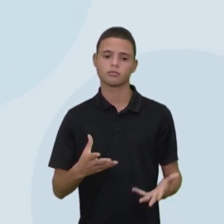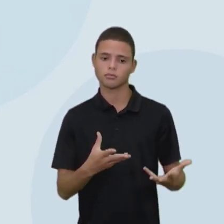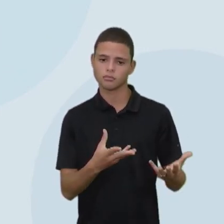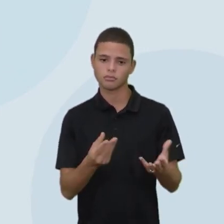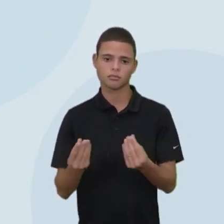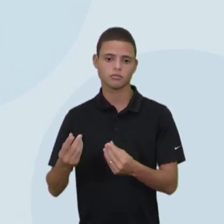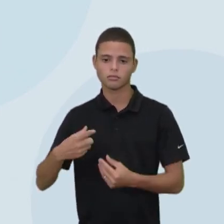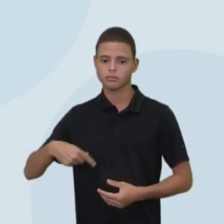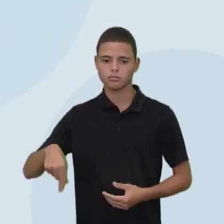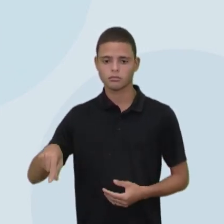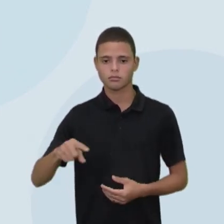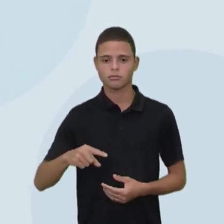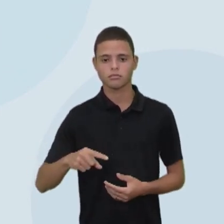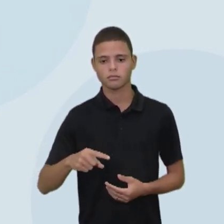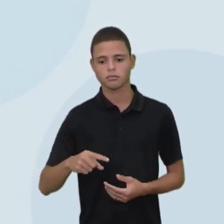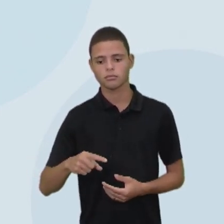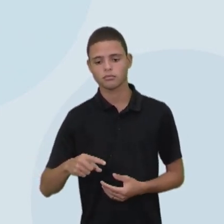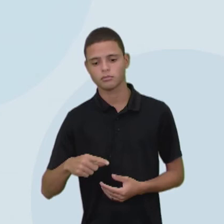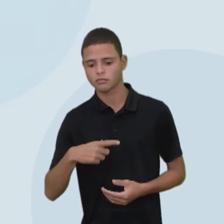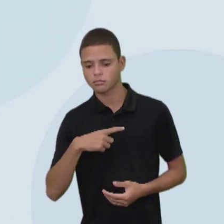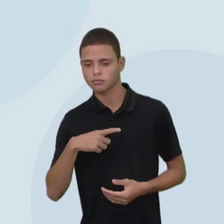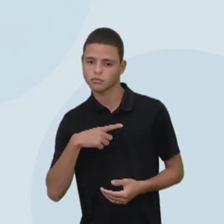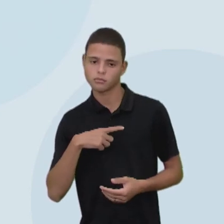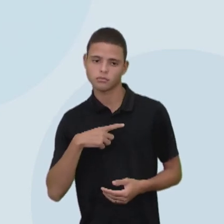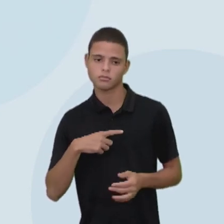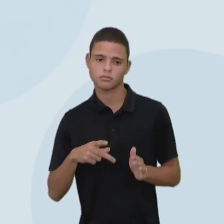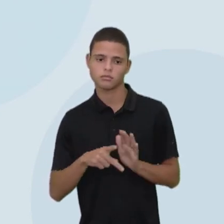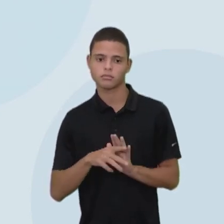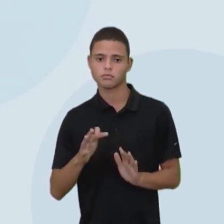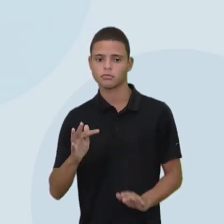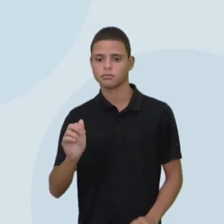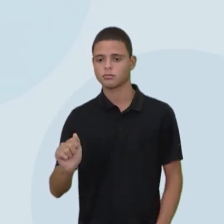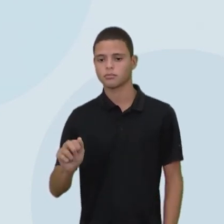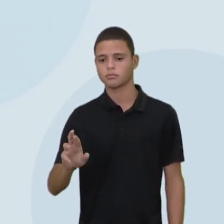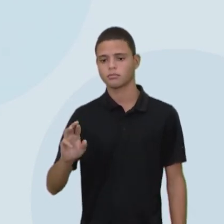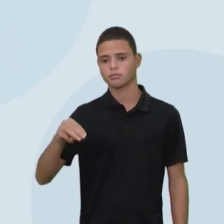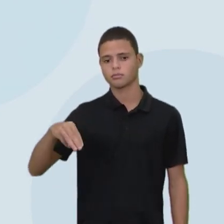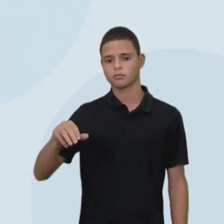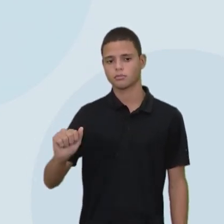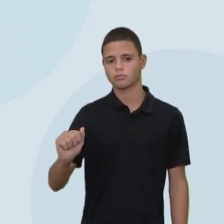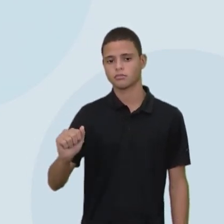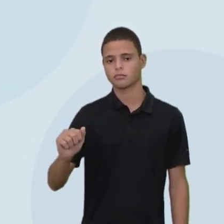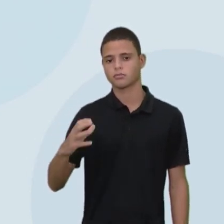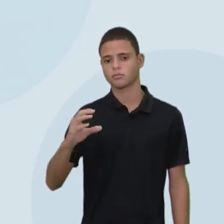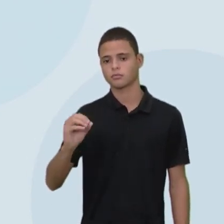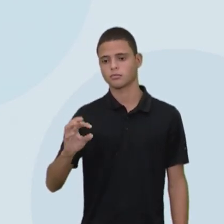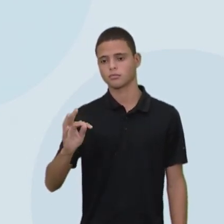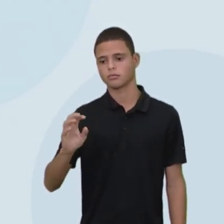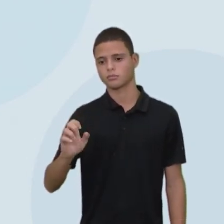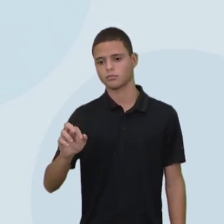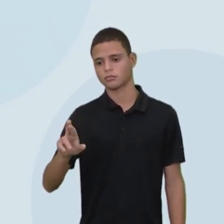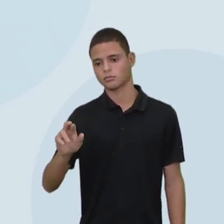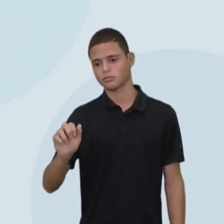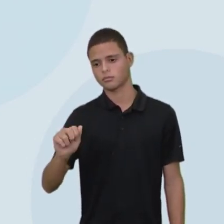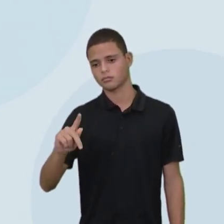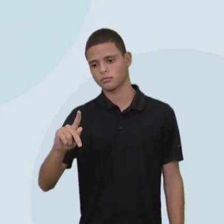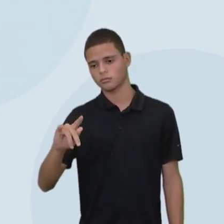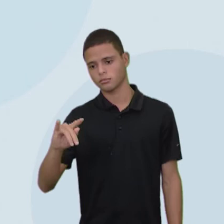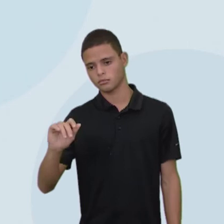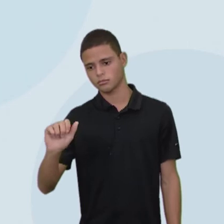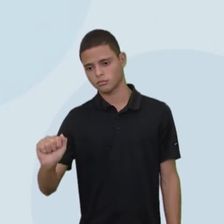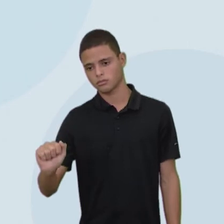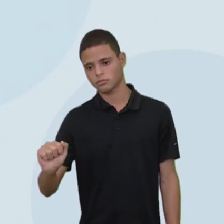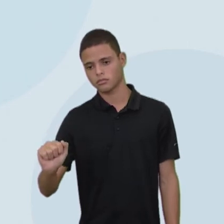gente acaba tendo a farmacoterapia, ou seja, né, aí com medicamentos, e também, né, um